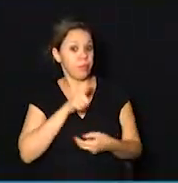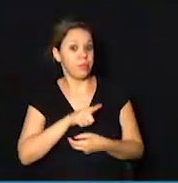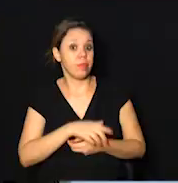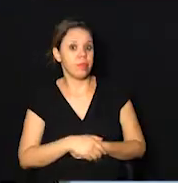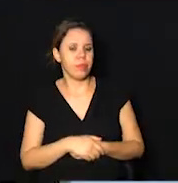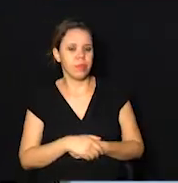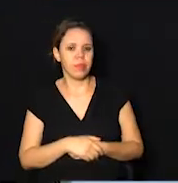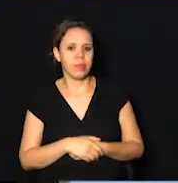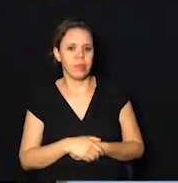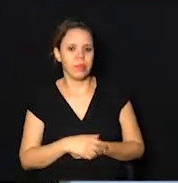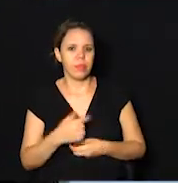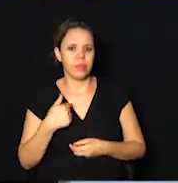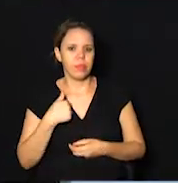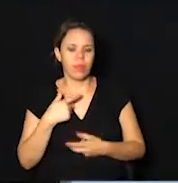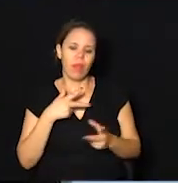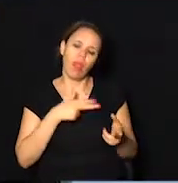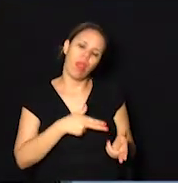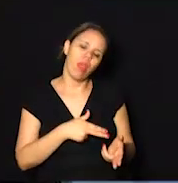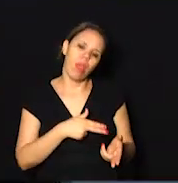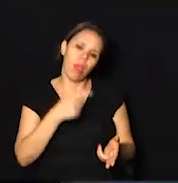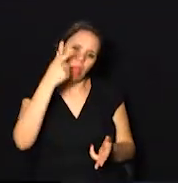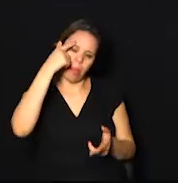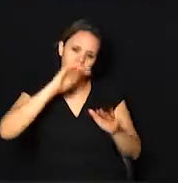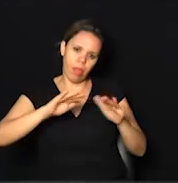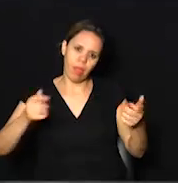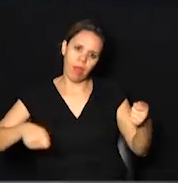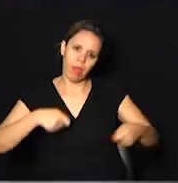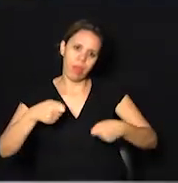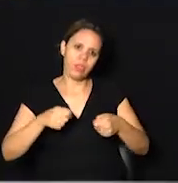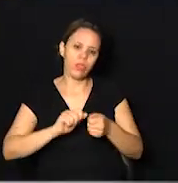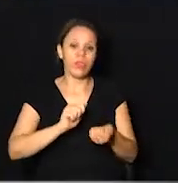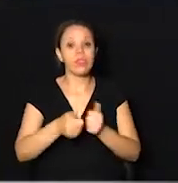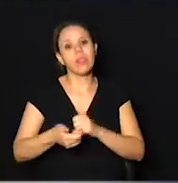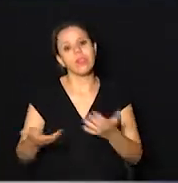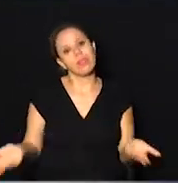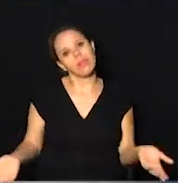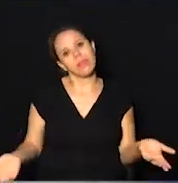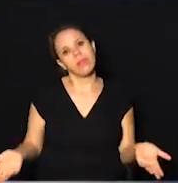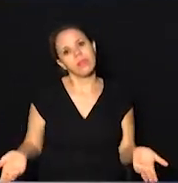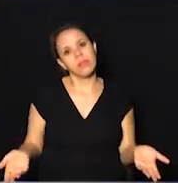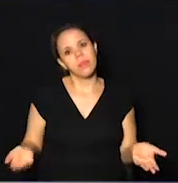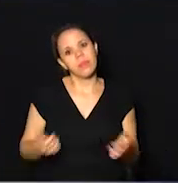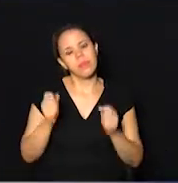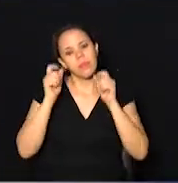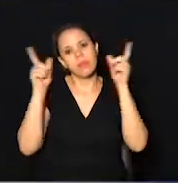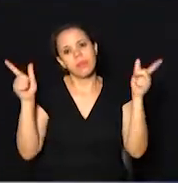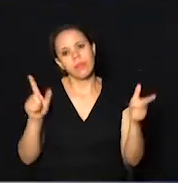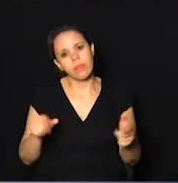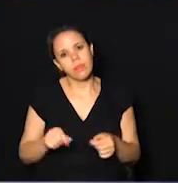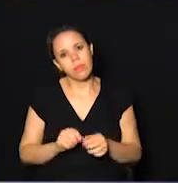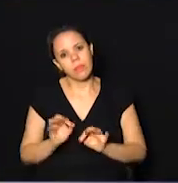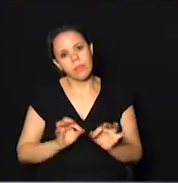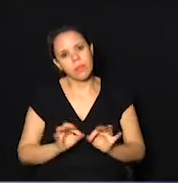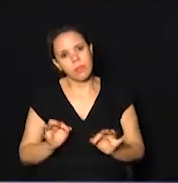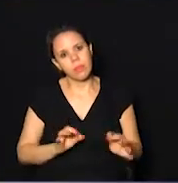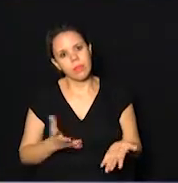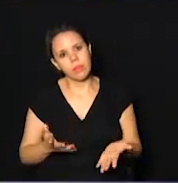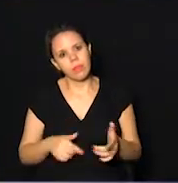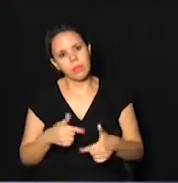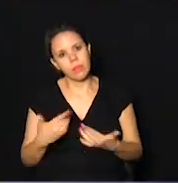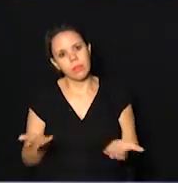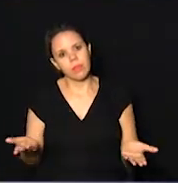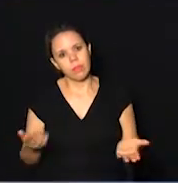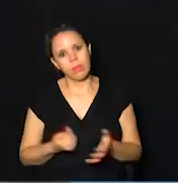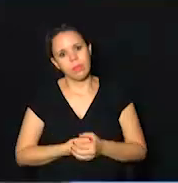coisas eu dormi pensando em tênis de mesa que que eu vou fazer com os atletas e acordar já fazer para o país